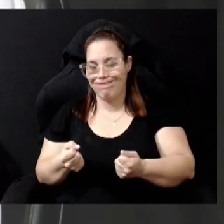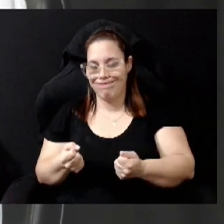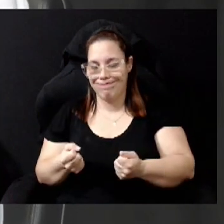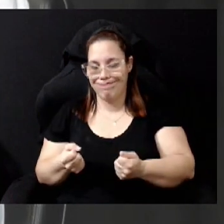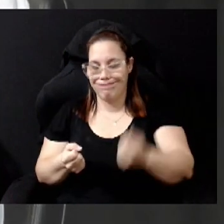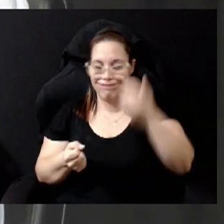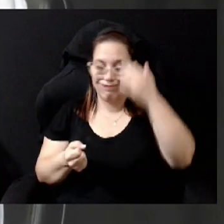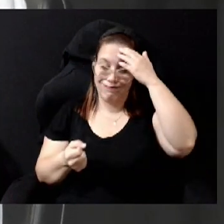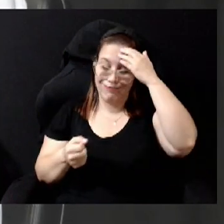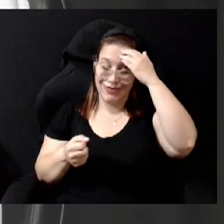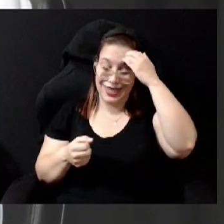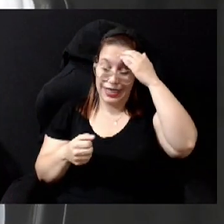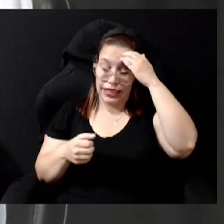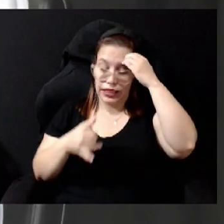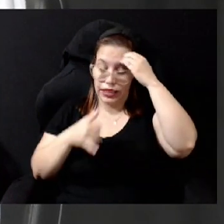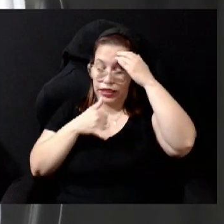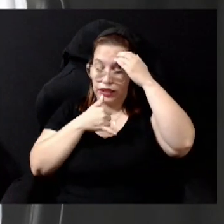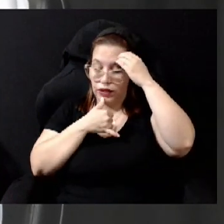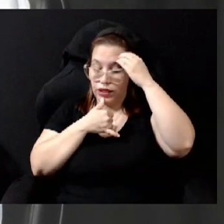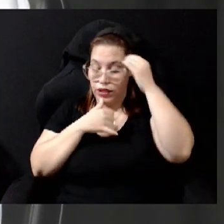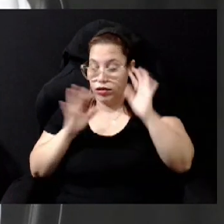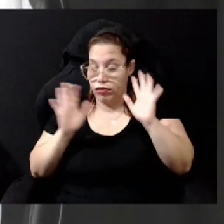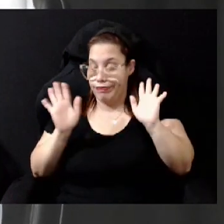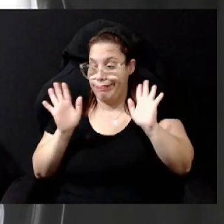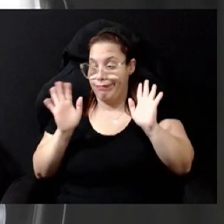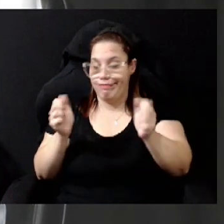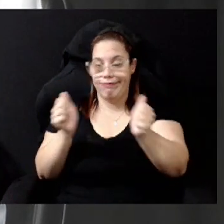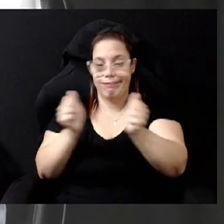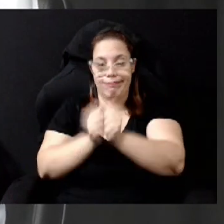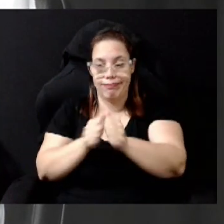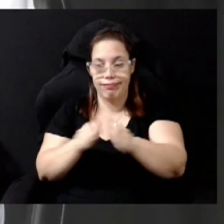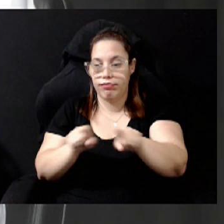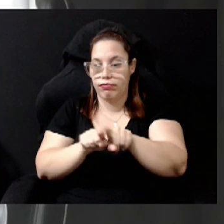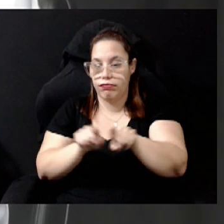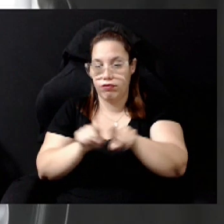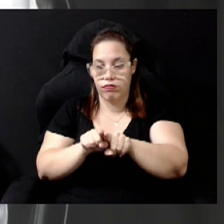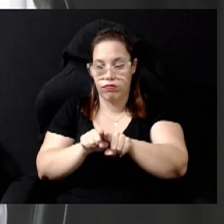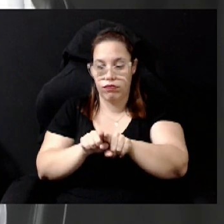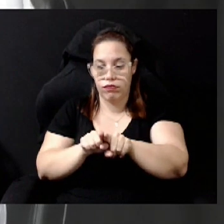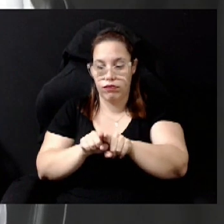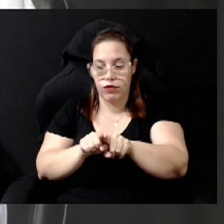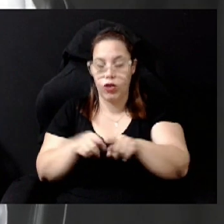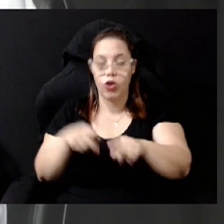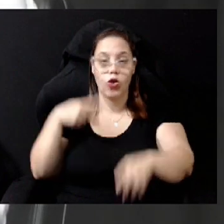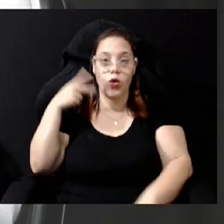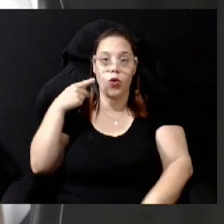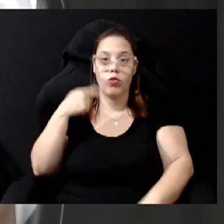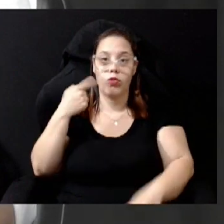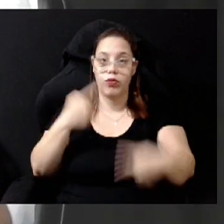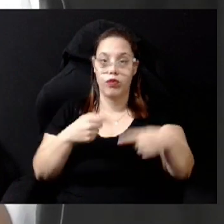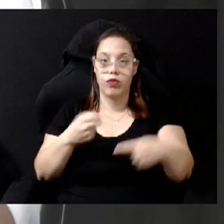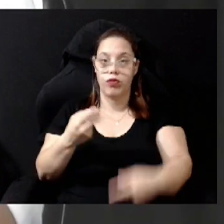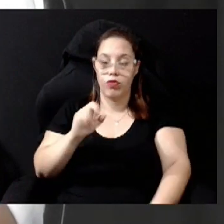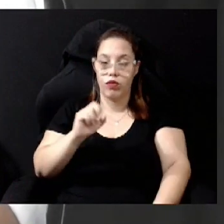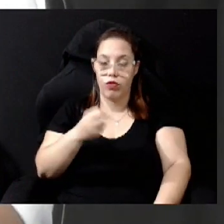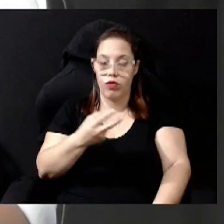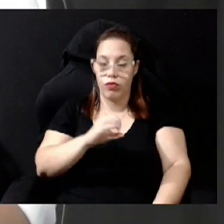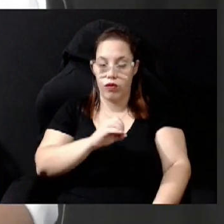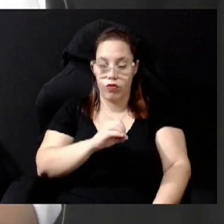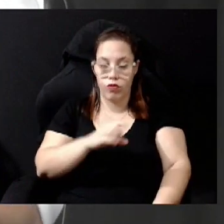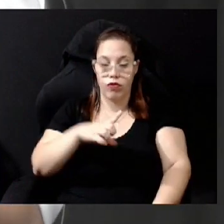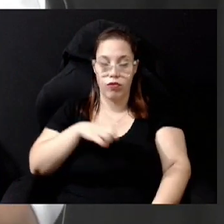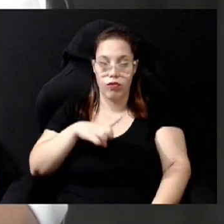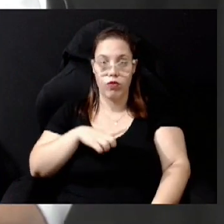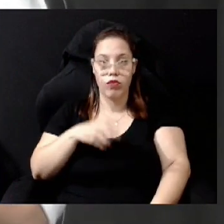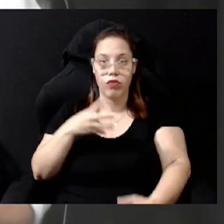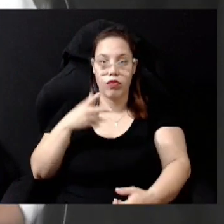tragédia que estávamos vivendo. E junto com isso também nós tivemos a tragédia política, porque no ano de 2020 nós tínhamos conseguido o projeto